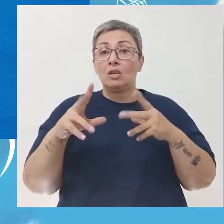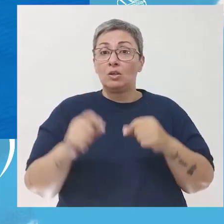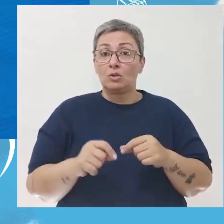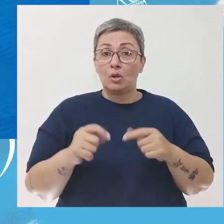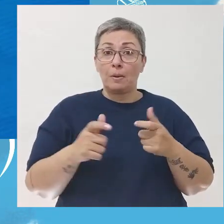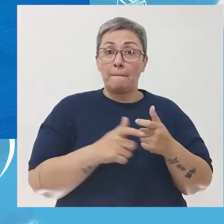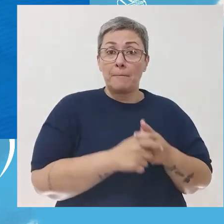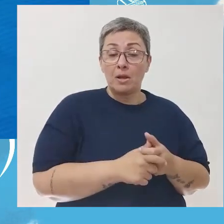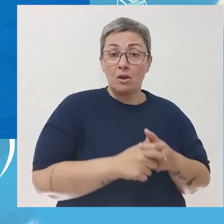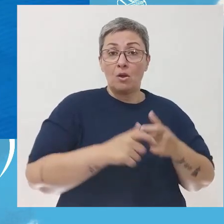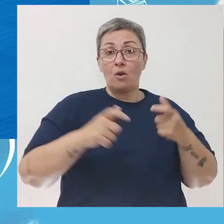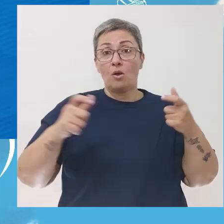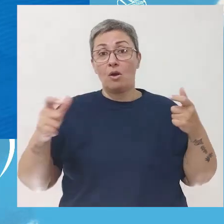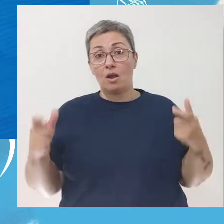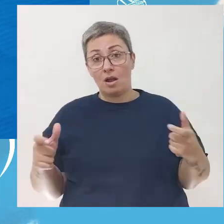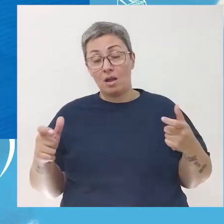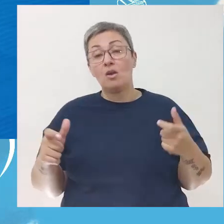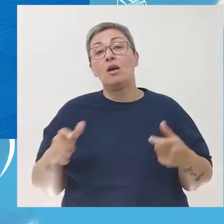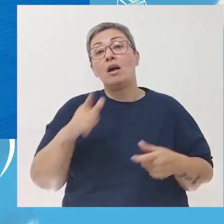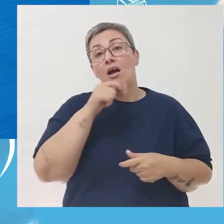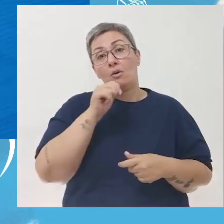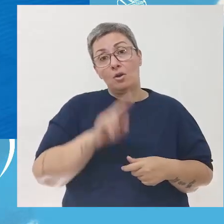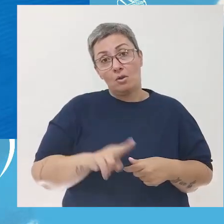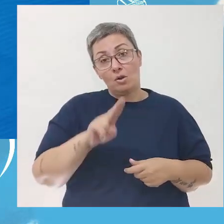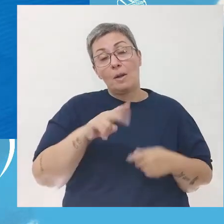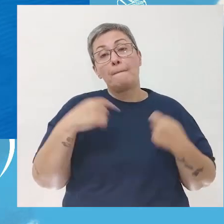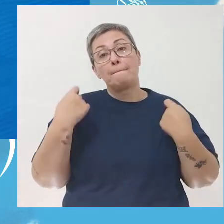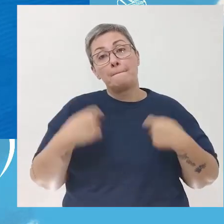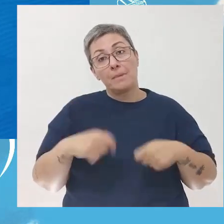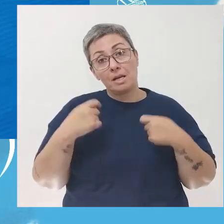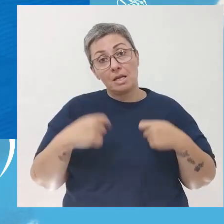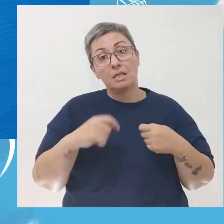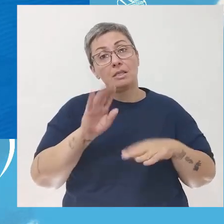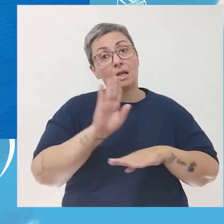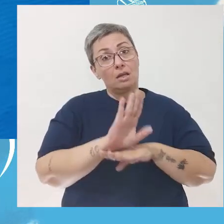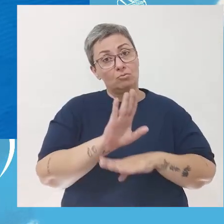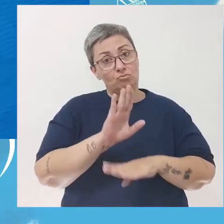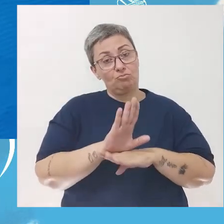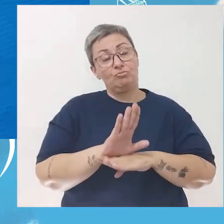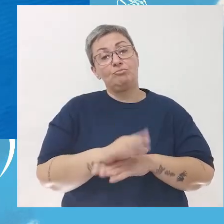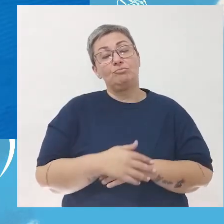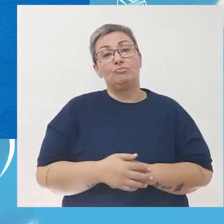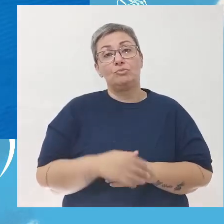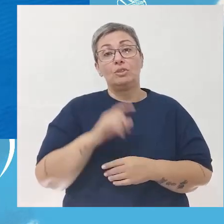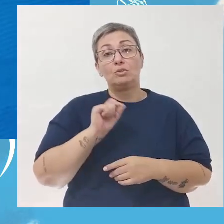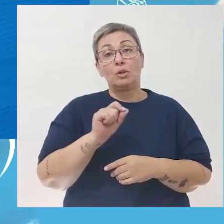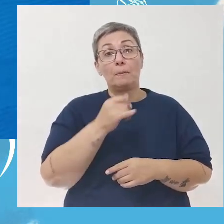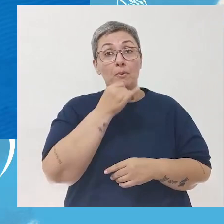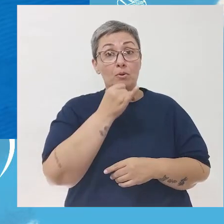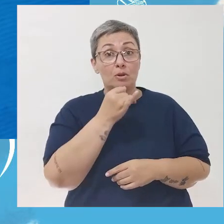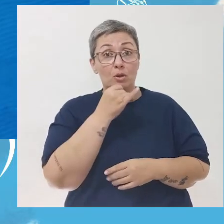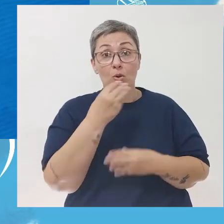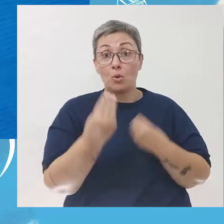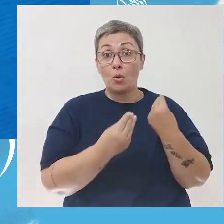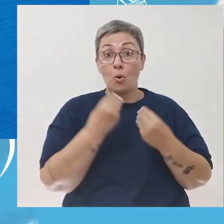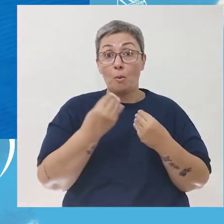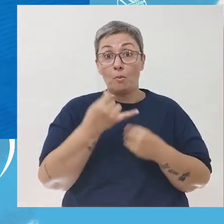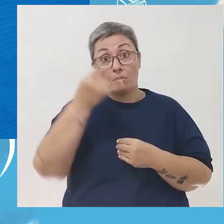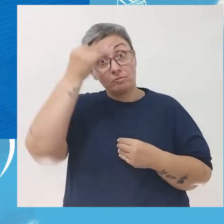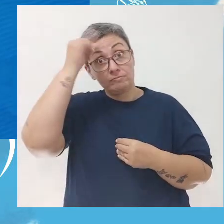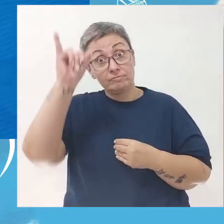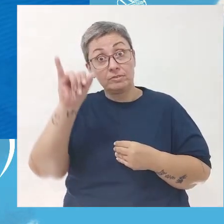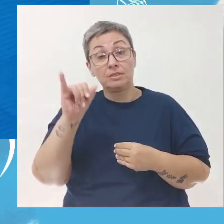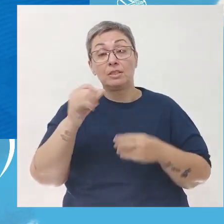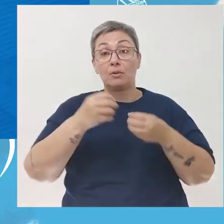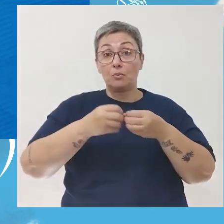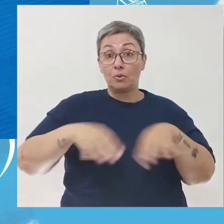do menor ao maior usuário da água, podem e devem dar uma parcela de contribuição. Os exemplos de como combater o